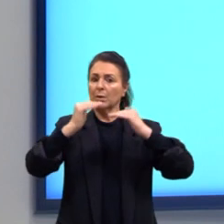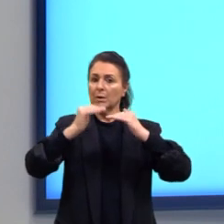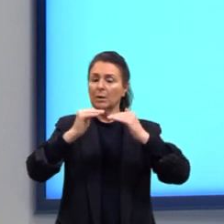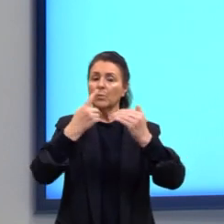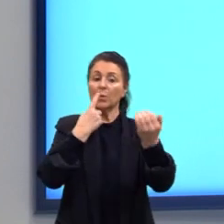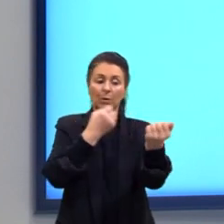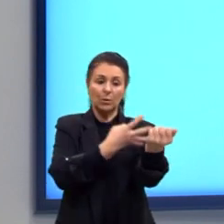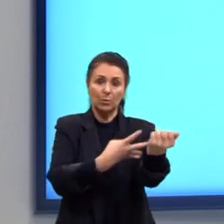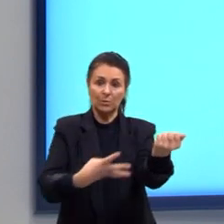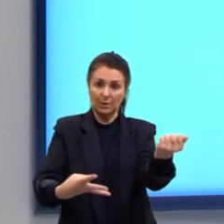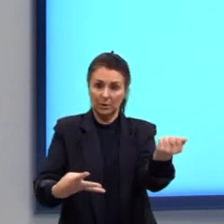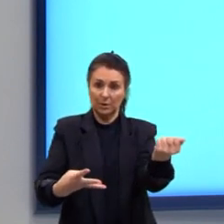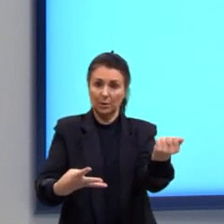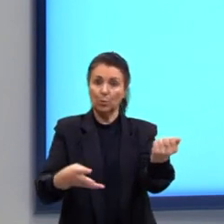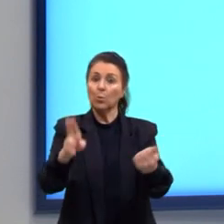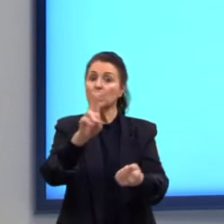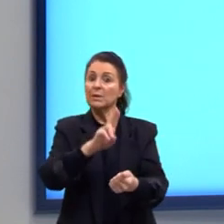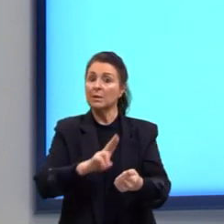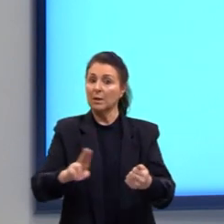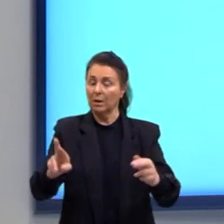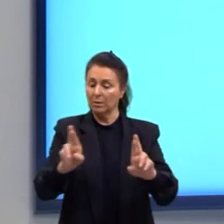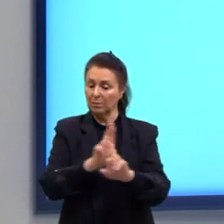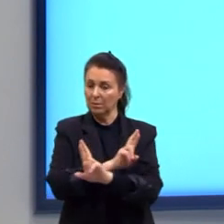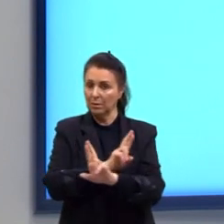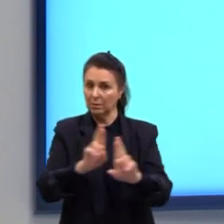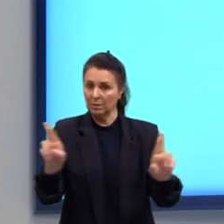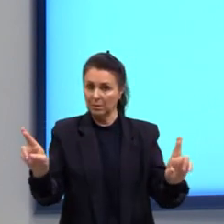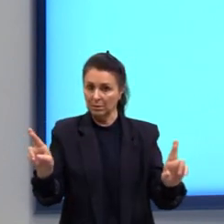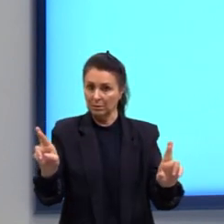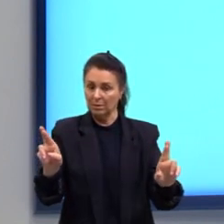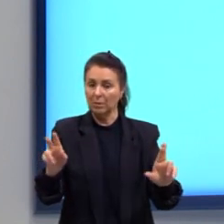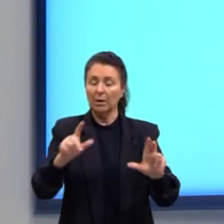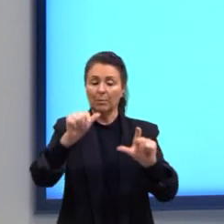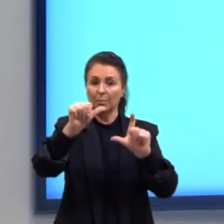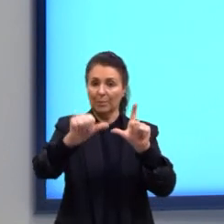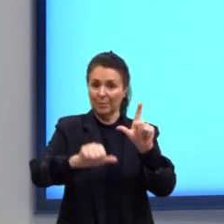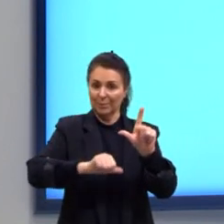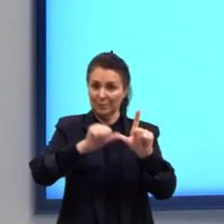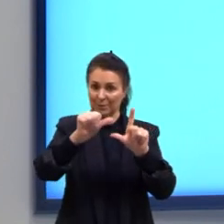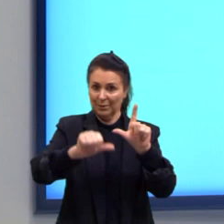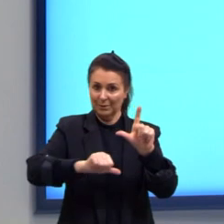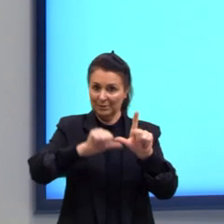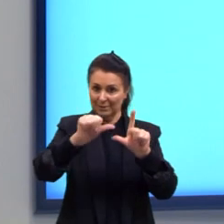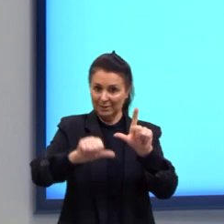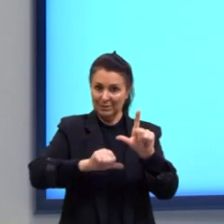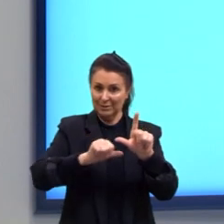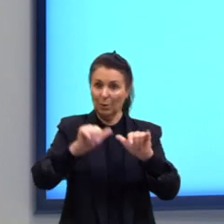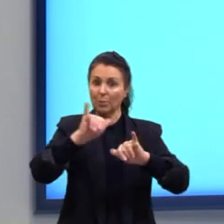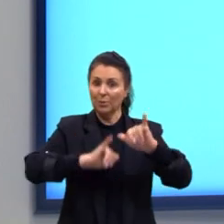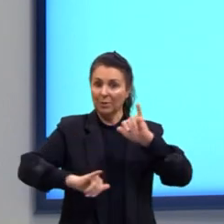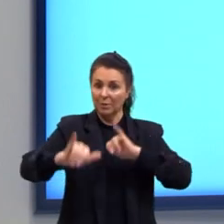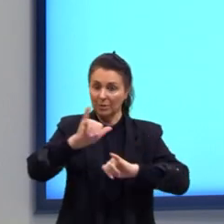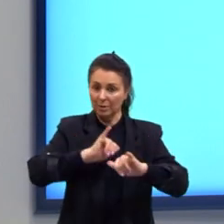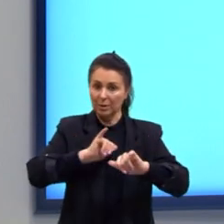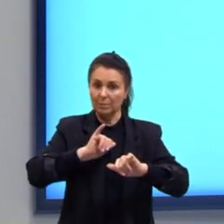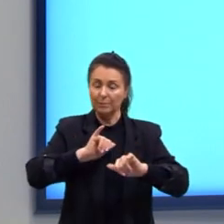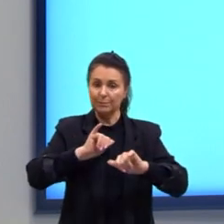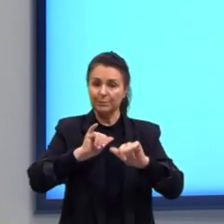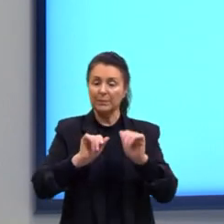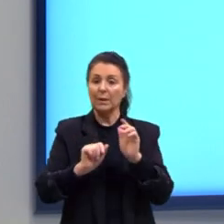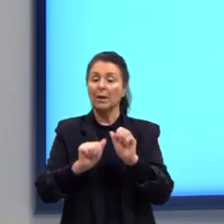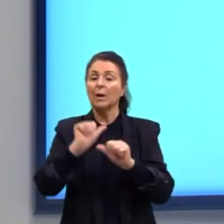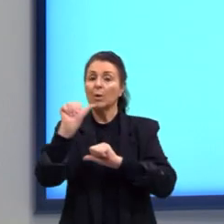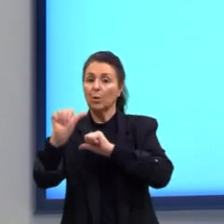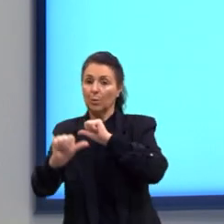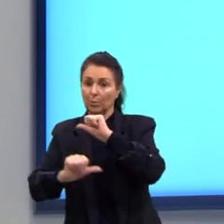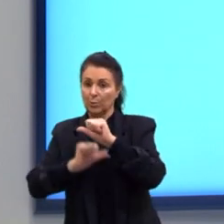sangue conforme a relação E aí Traz a reação química que ocorre a alteração da concentração